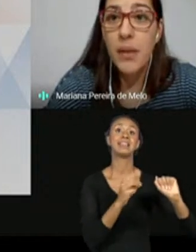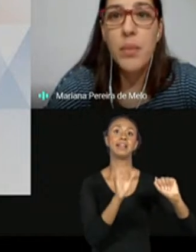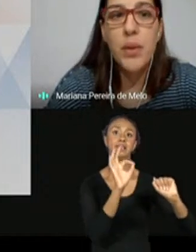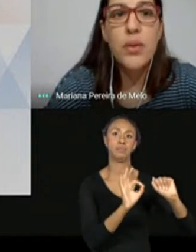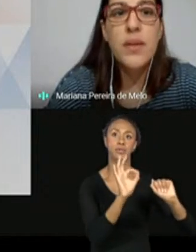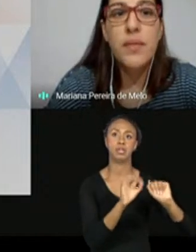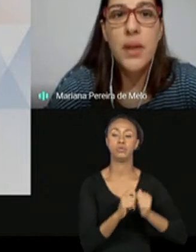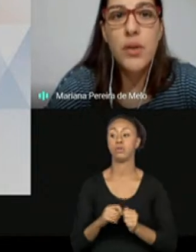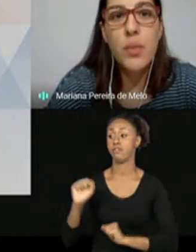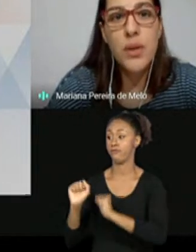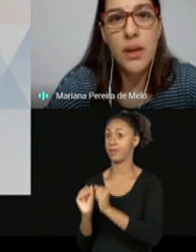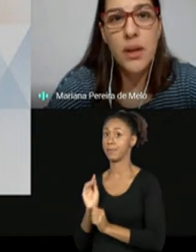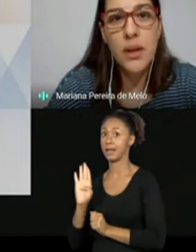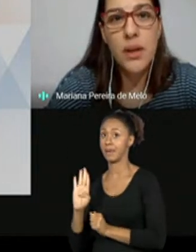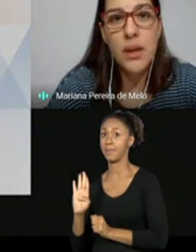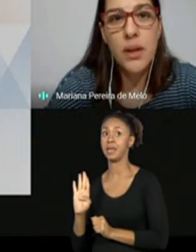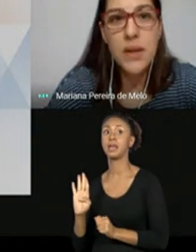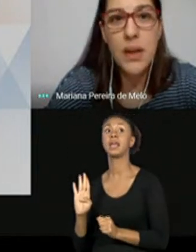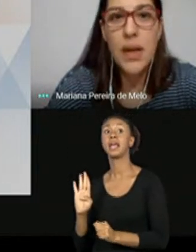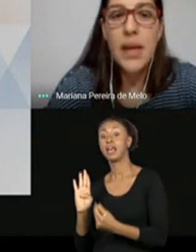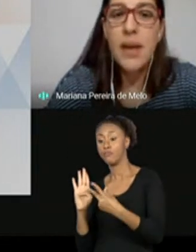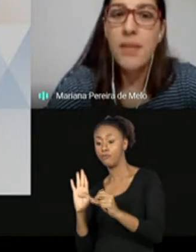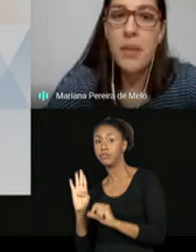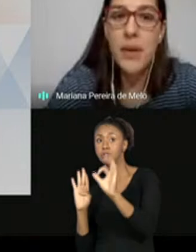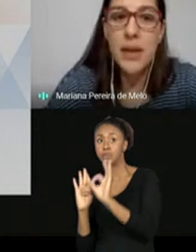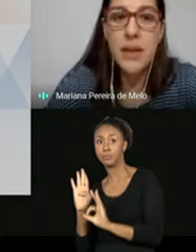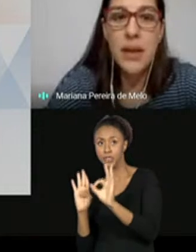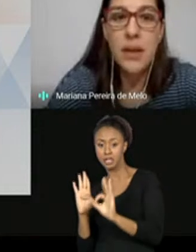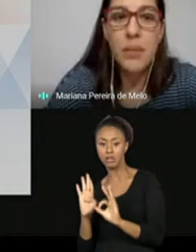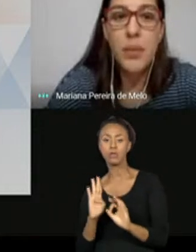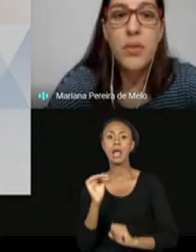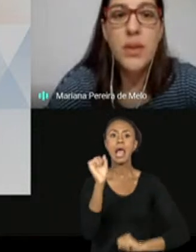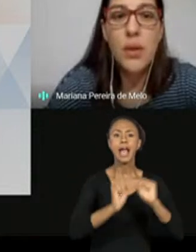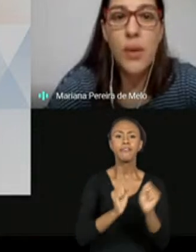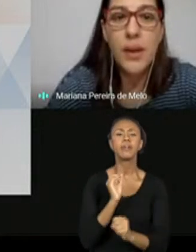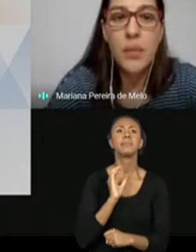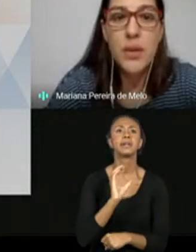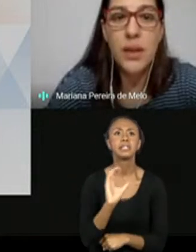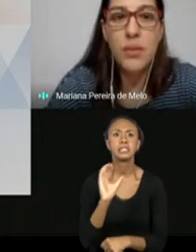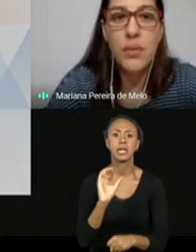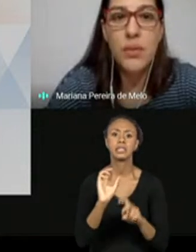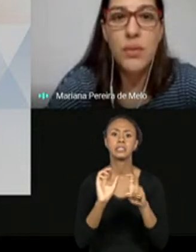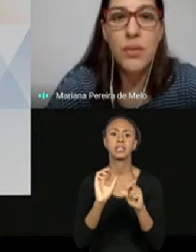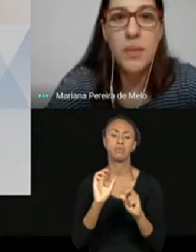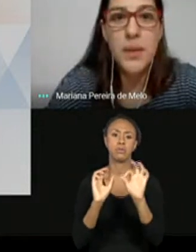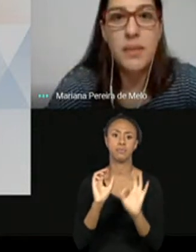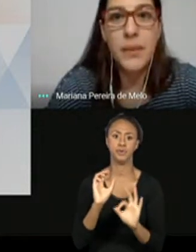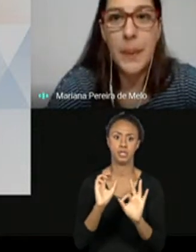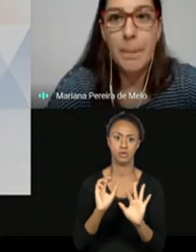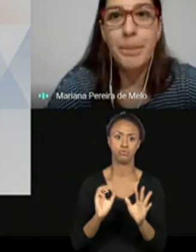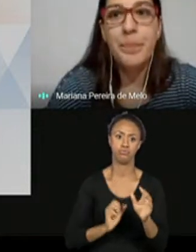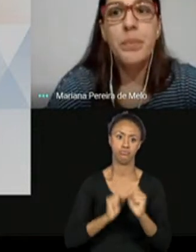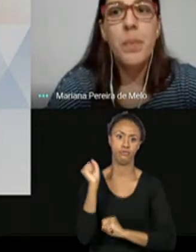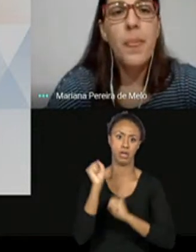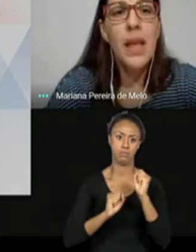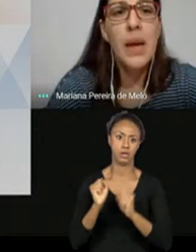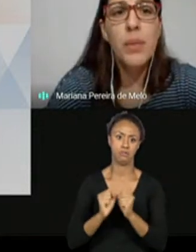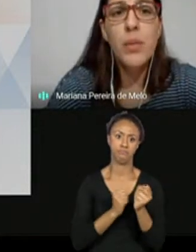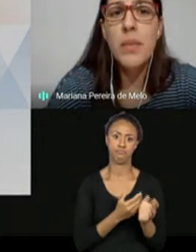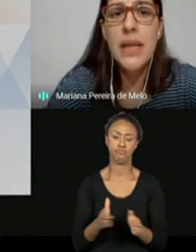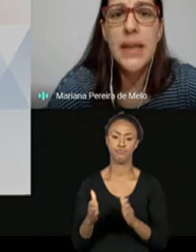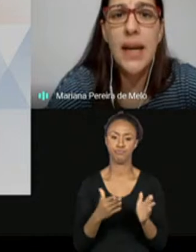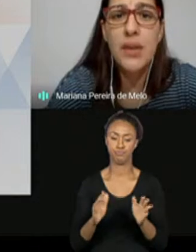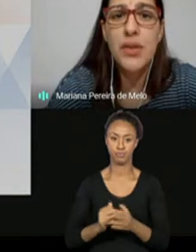B produz 20% dos chips. E a fábrica C produz 50% dos chips. Tá?